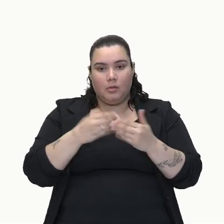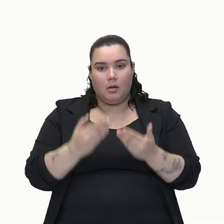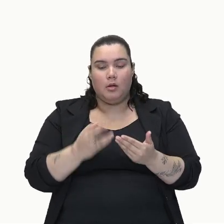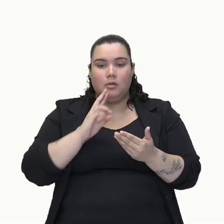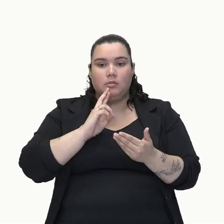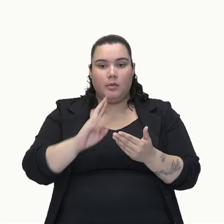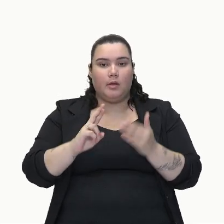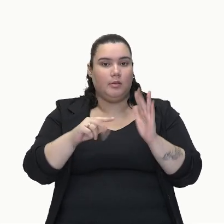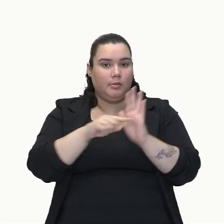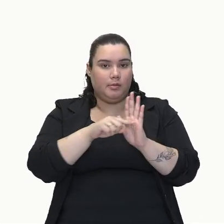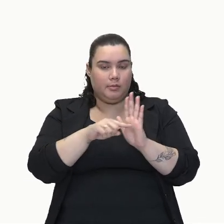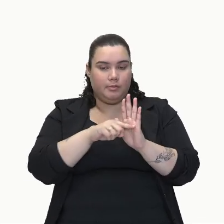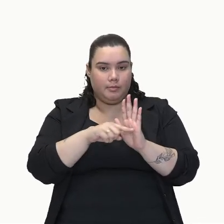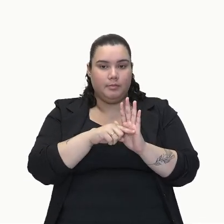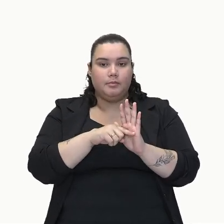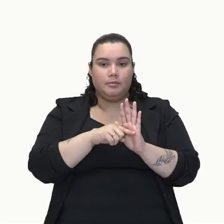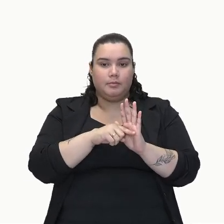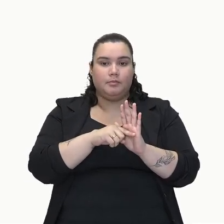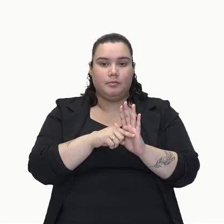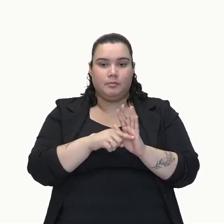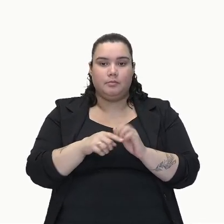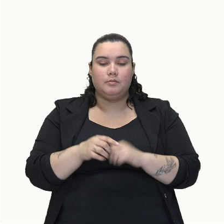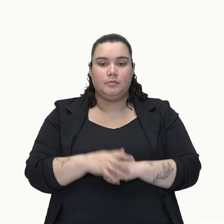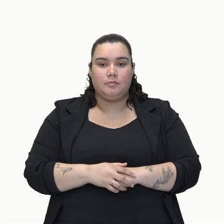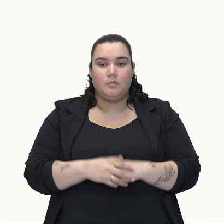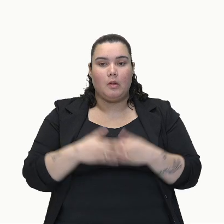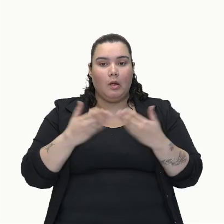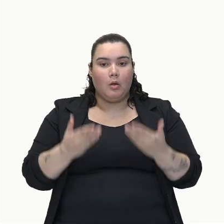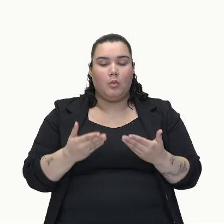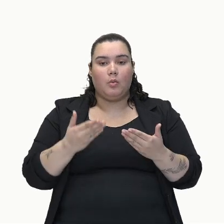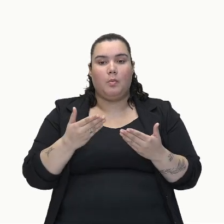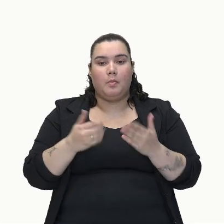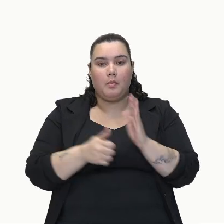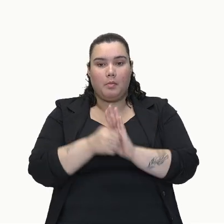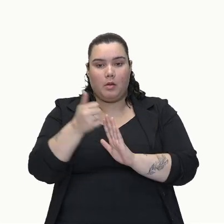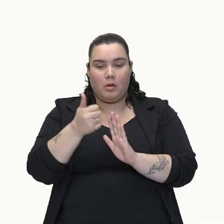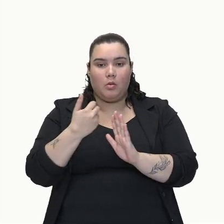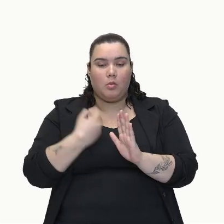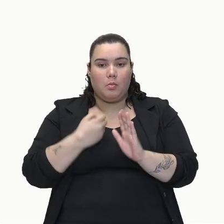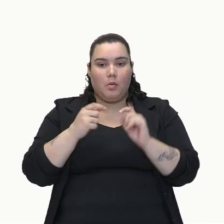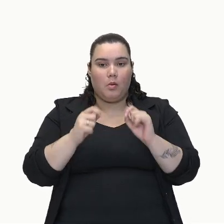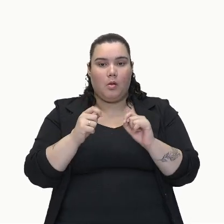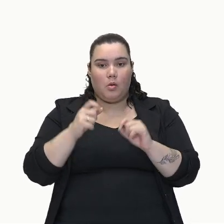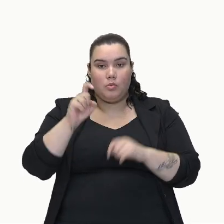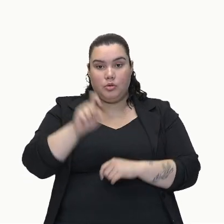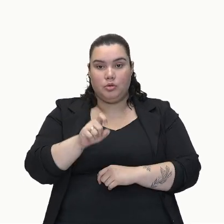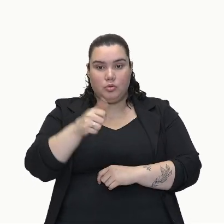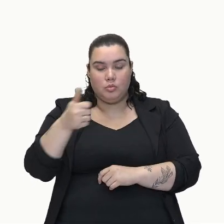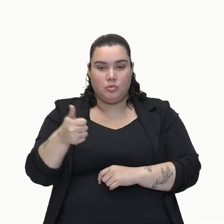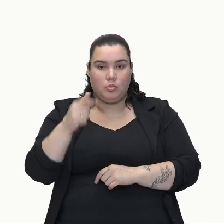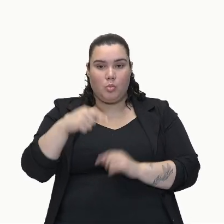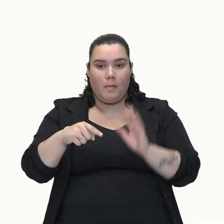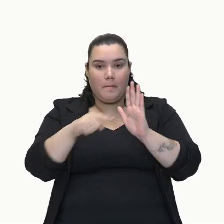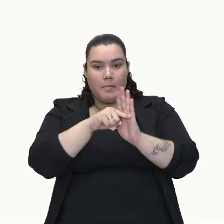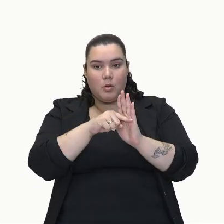resultado negativo. Então, o primeiro valor de x é menos 1 sobre 2.